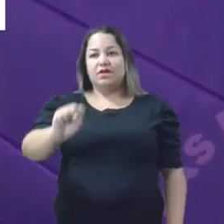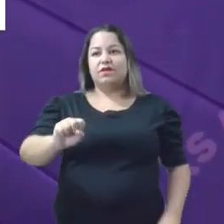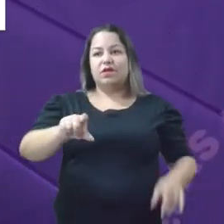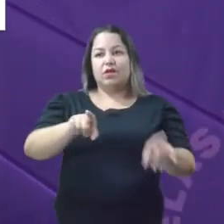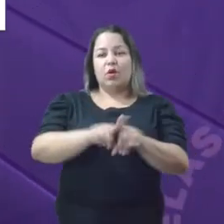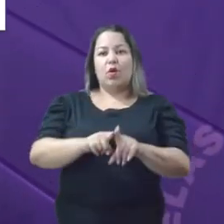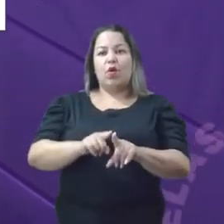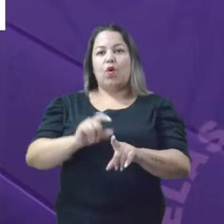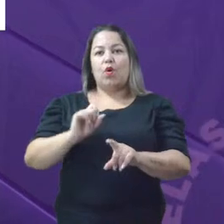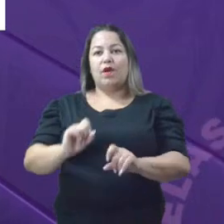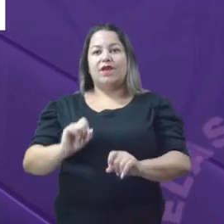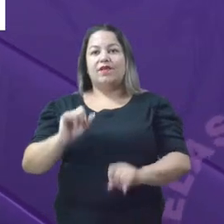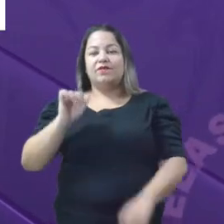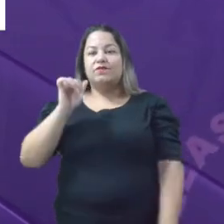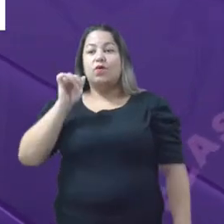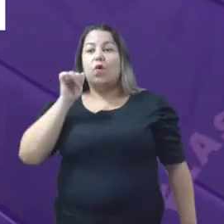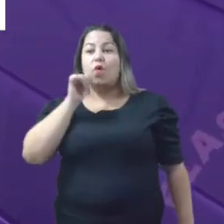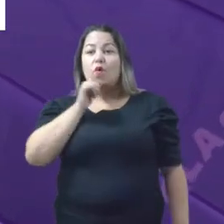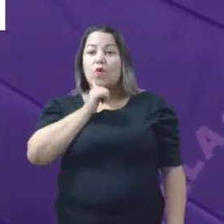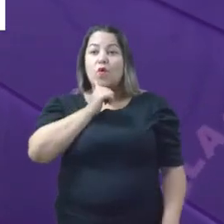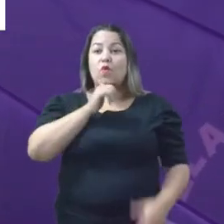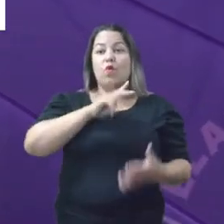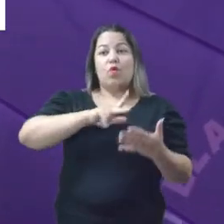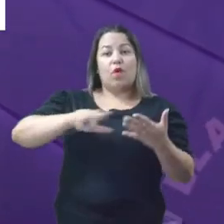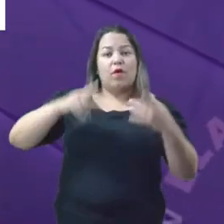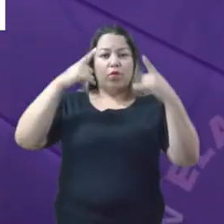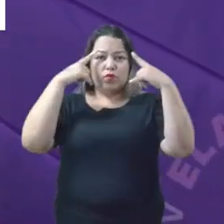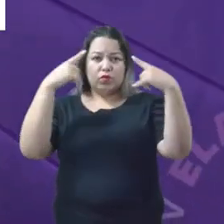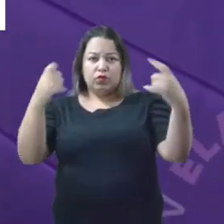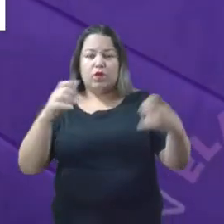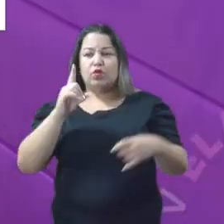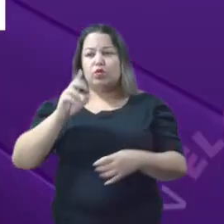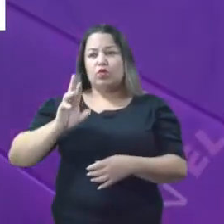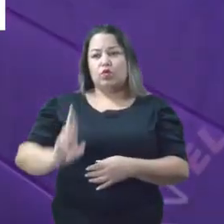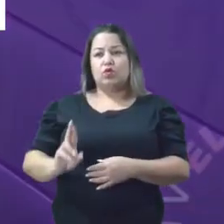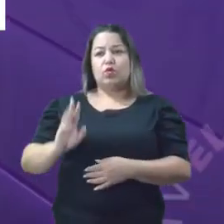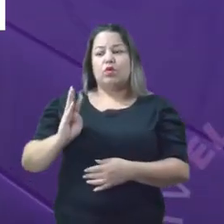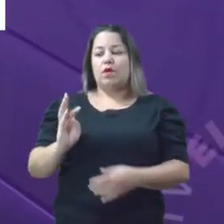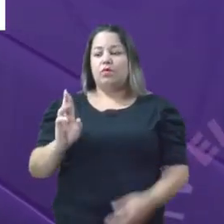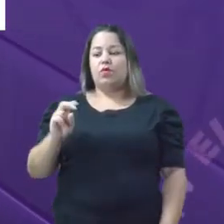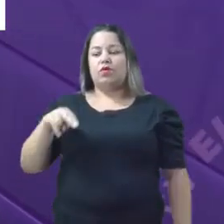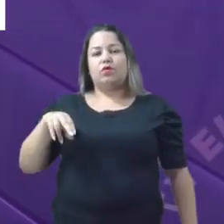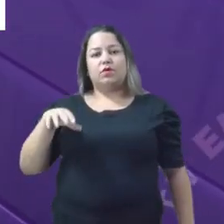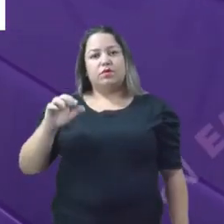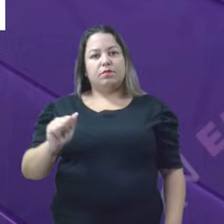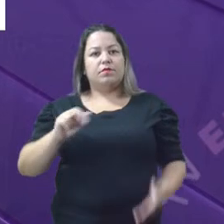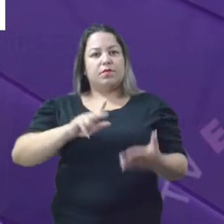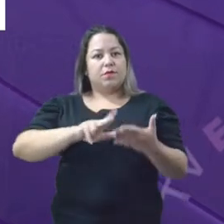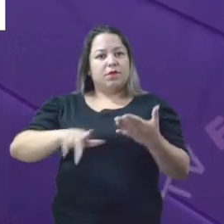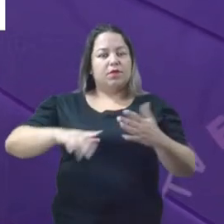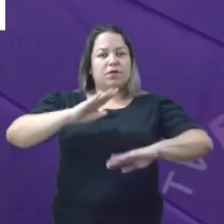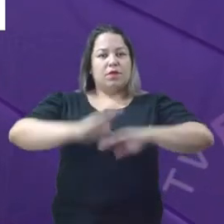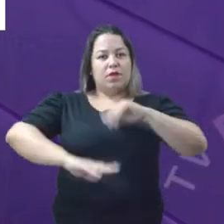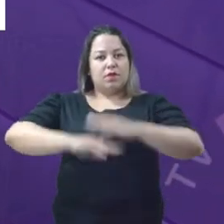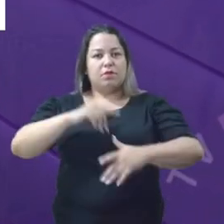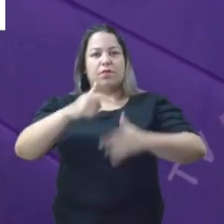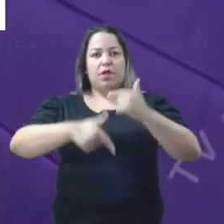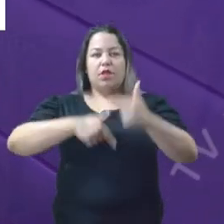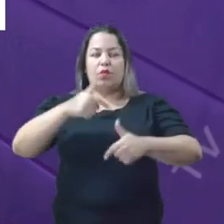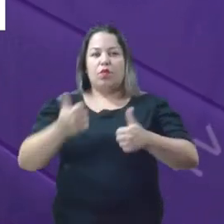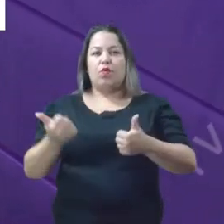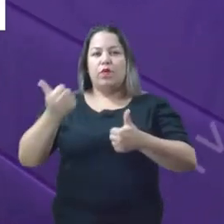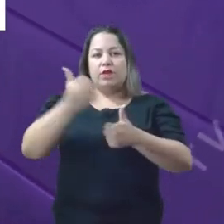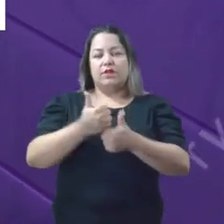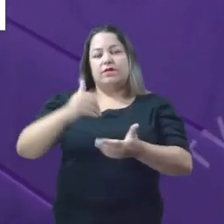com a Bruna Camilo. Bruna Camilo é doutora e pesquisadora em gênero. Ela também atua como assessora